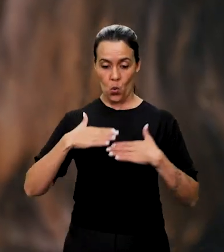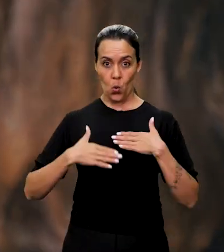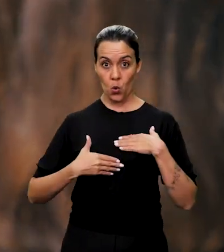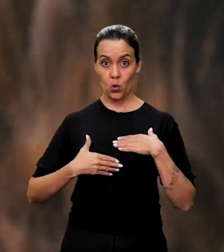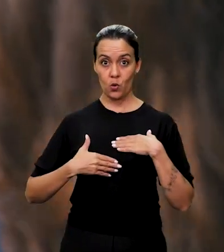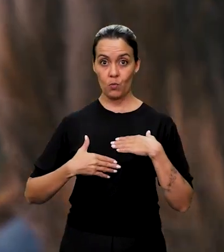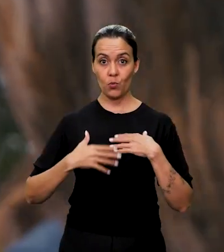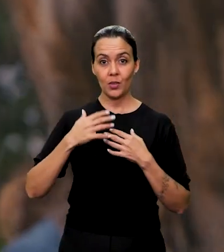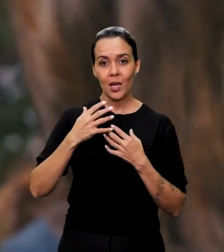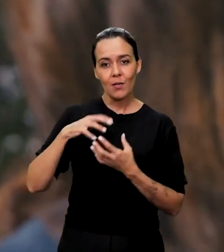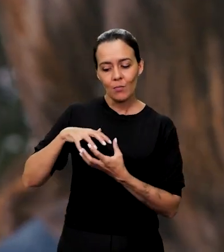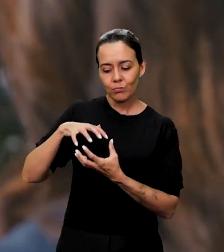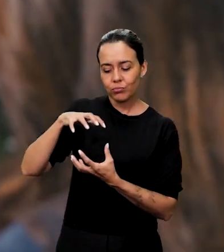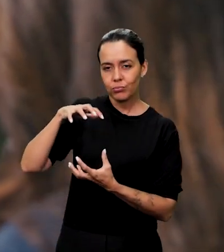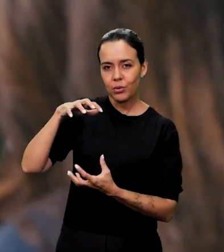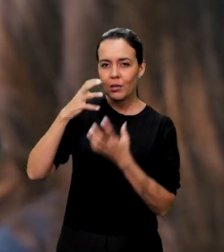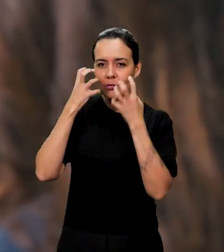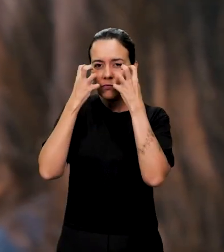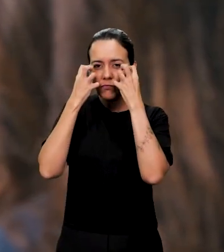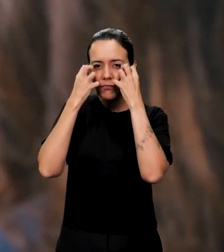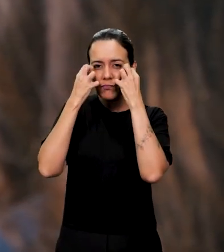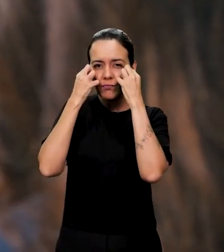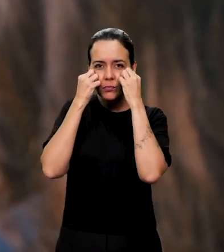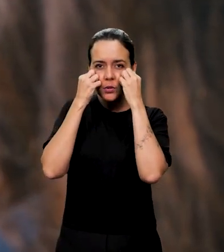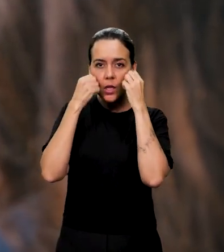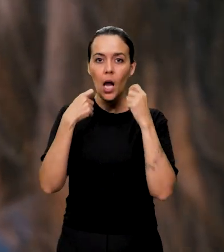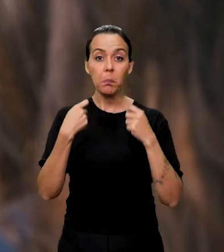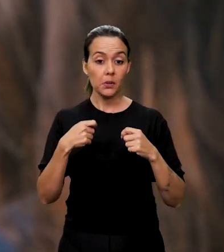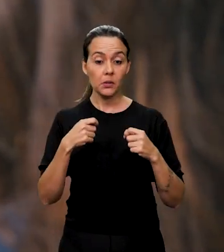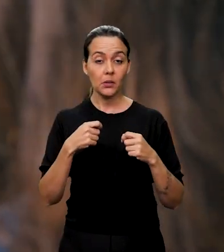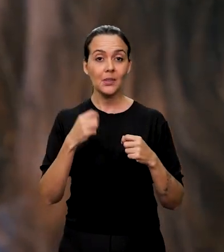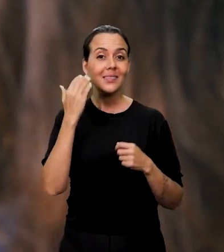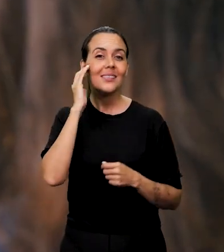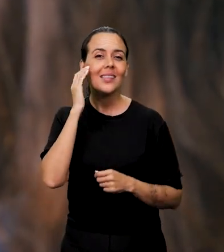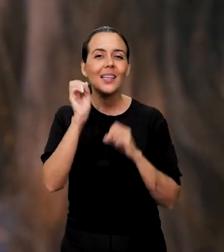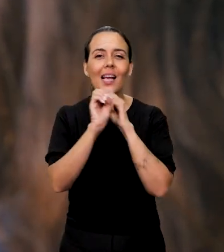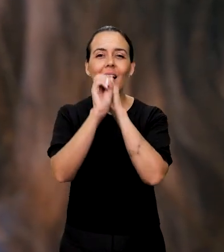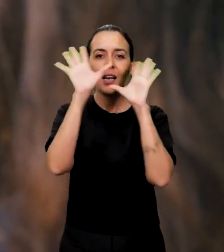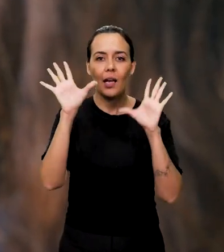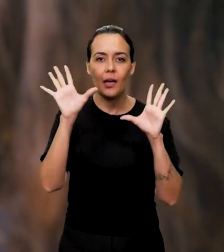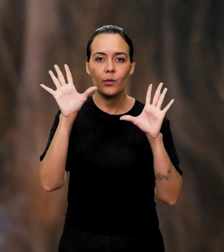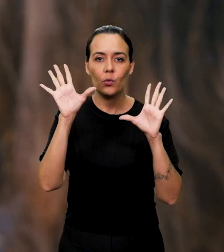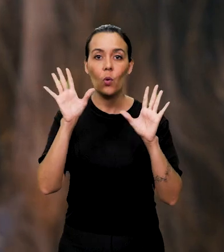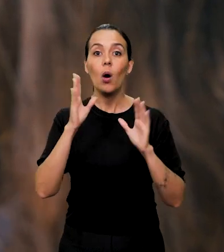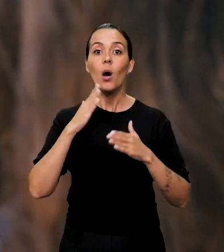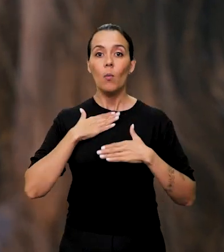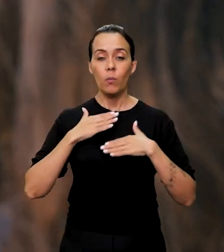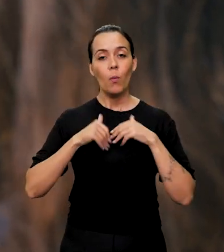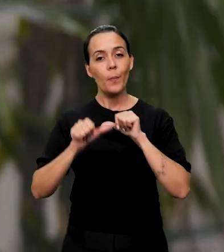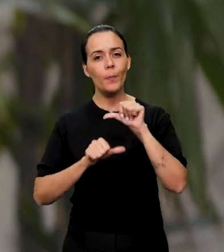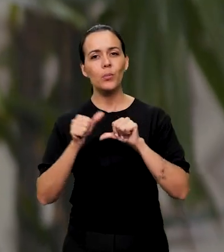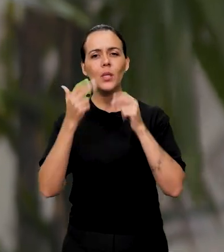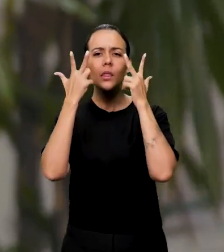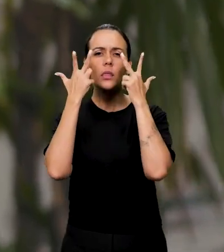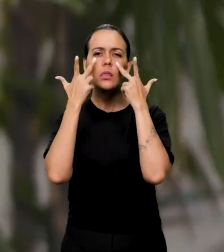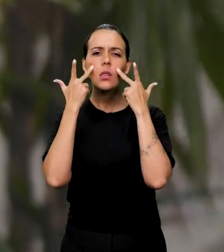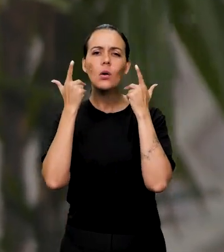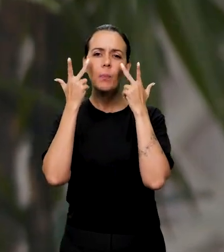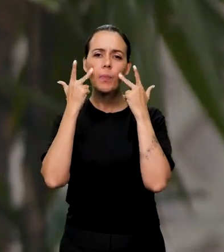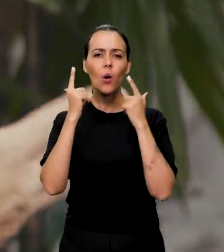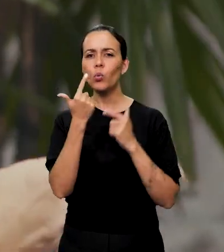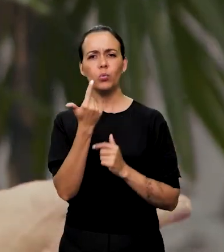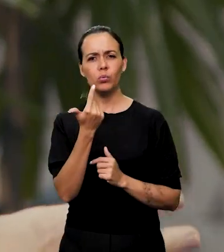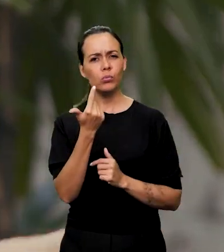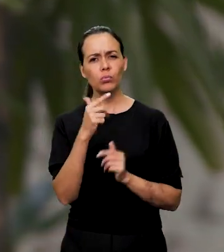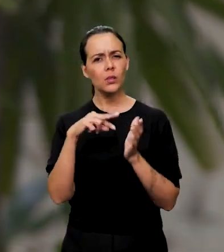E a gente tem que olhar para esse envelhecimento como algo natural e algo necessário, não como um declínio. Eu gosto muito